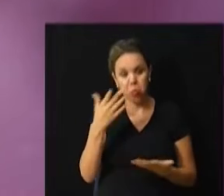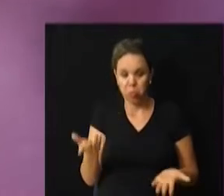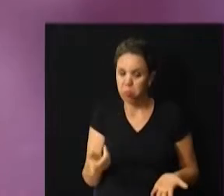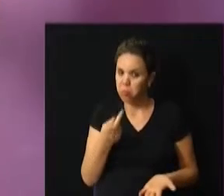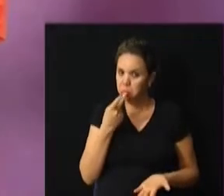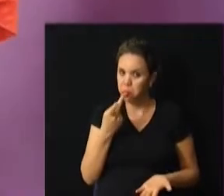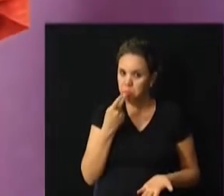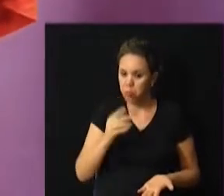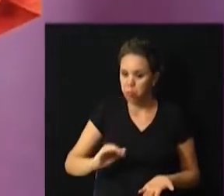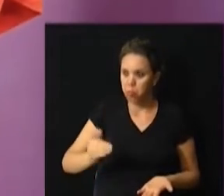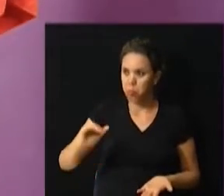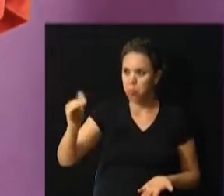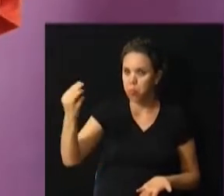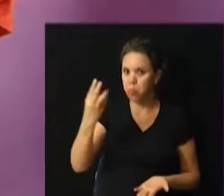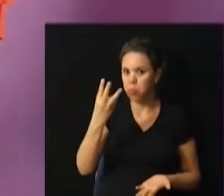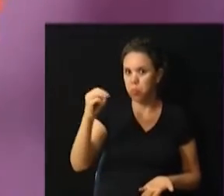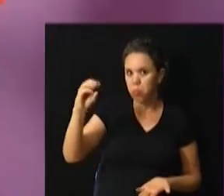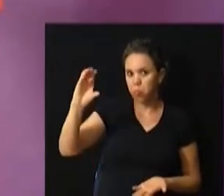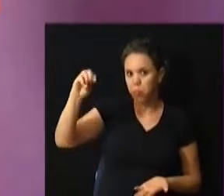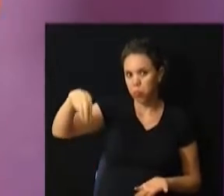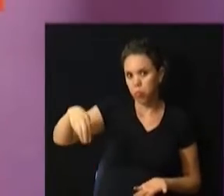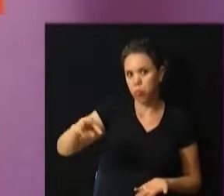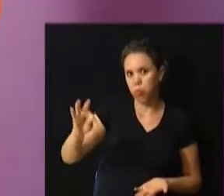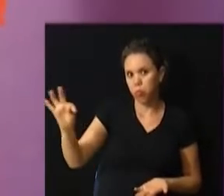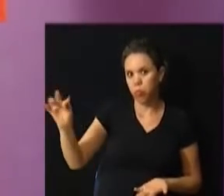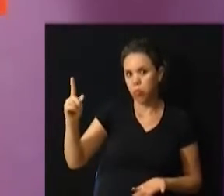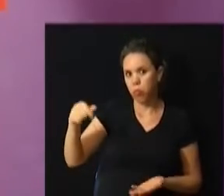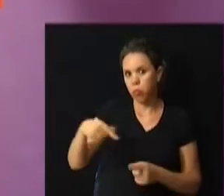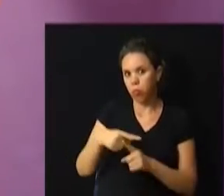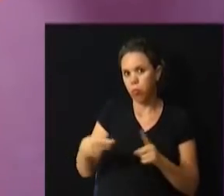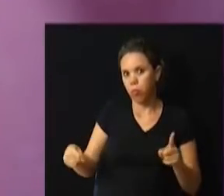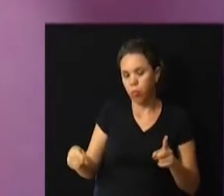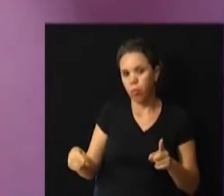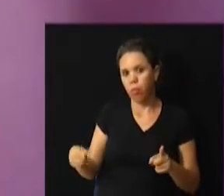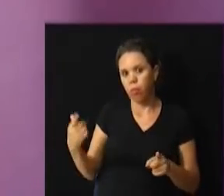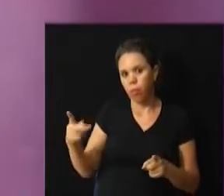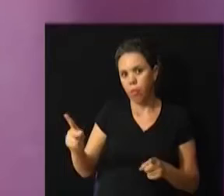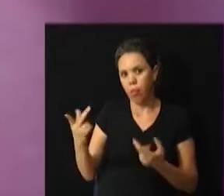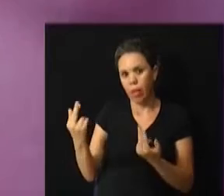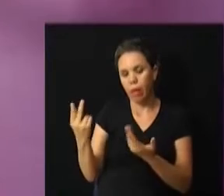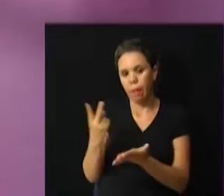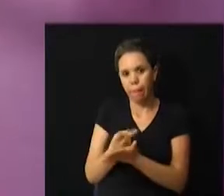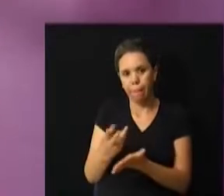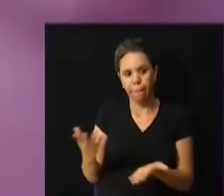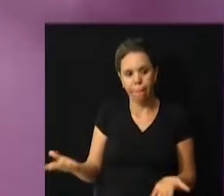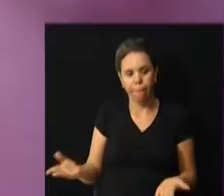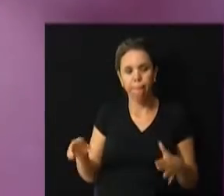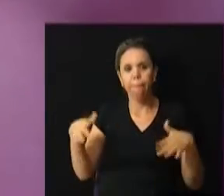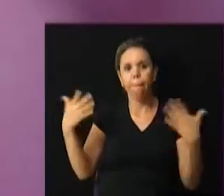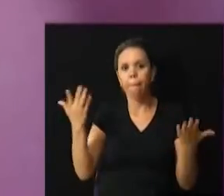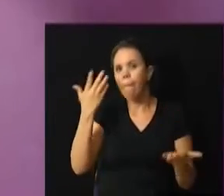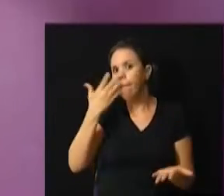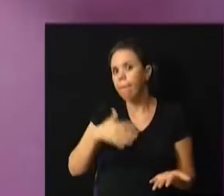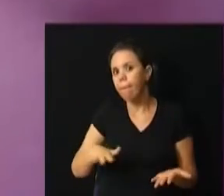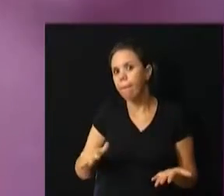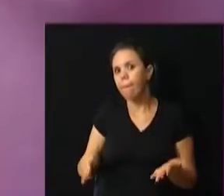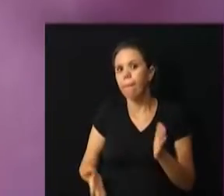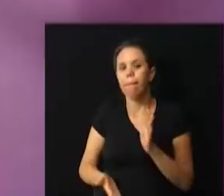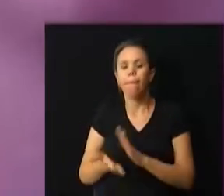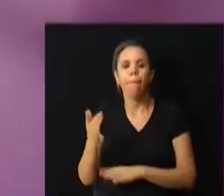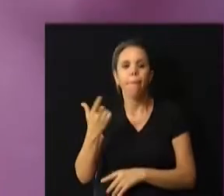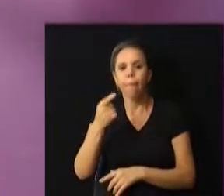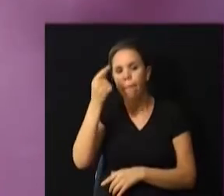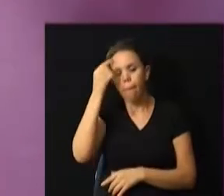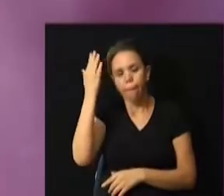noção, né? Como o senhor falou, né? Um degrauzinho de 30 centímetros até de 1,5 m, para ela é a mesma coisa. Quando que as